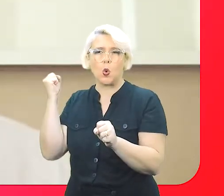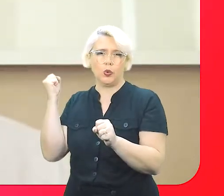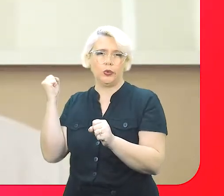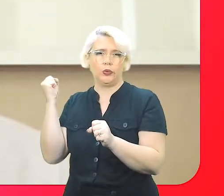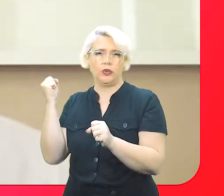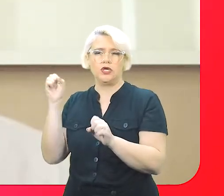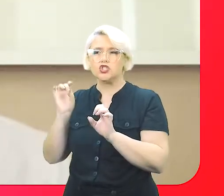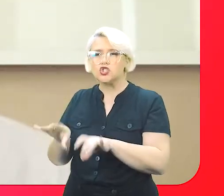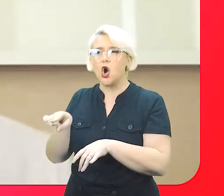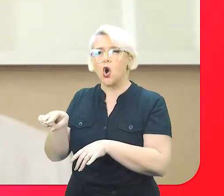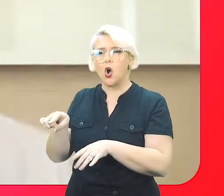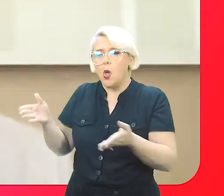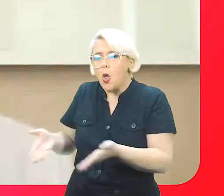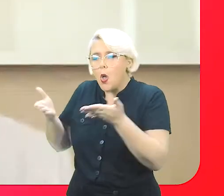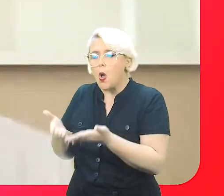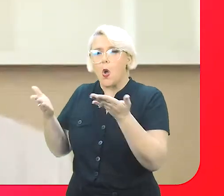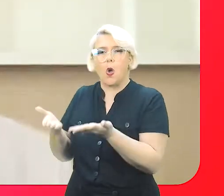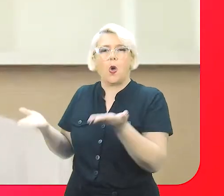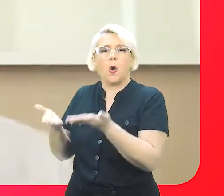da aprendizagem.